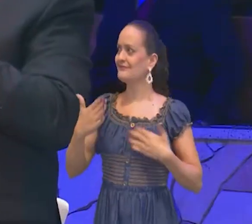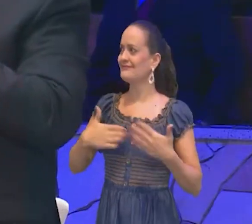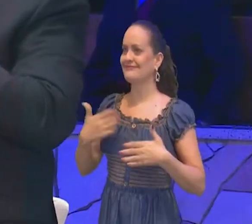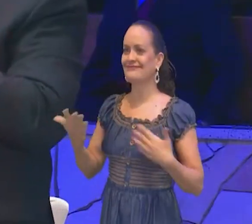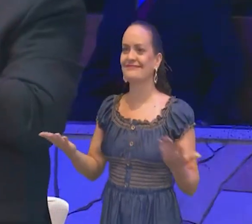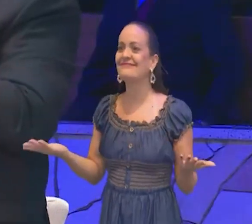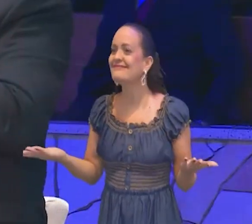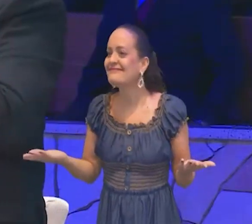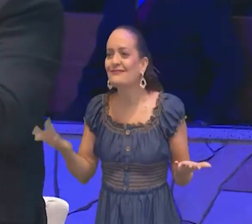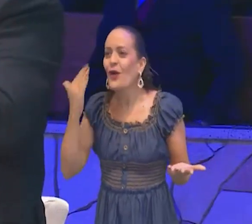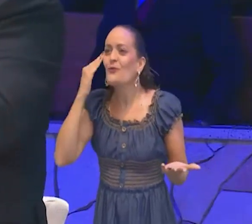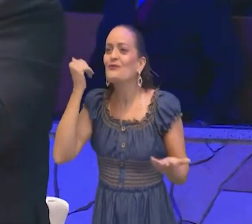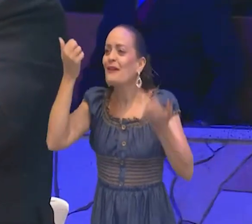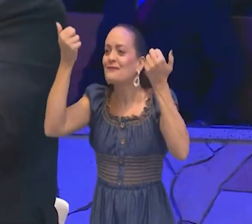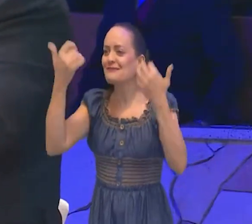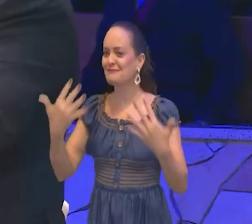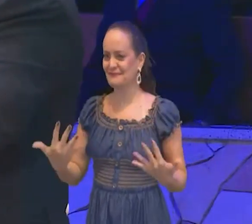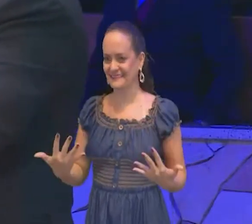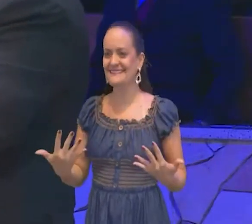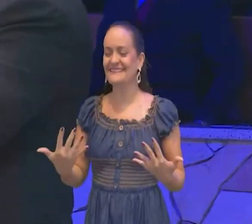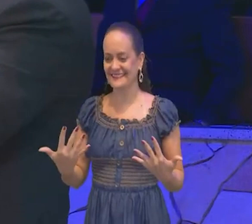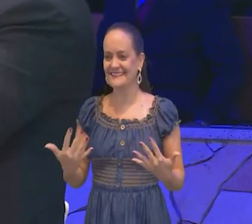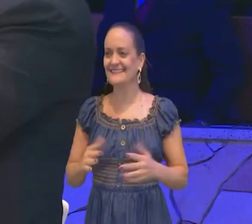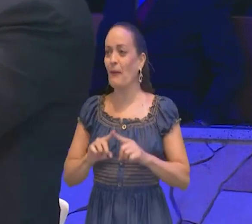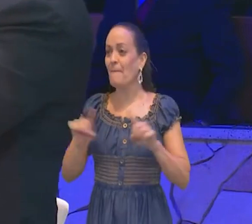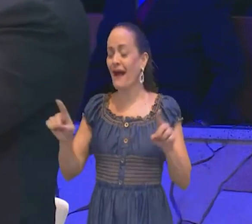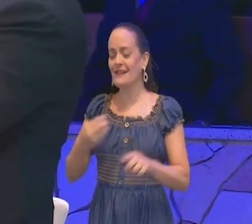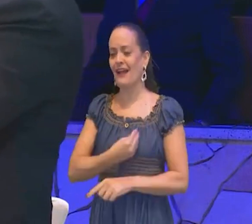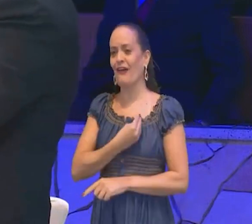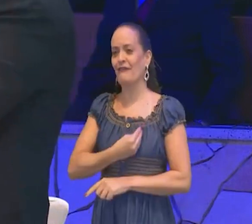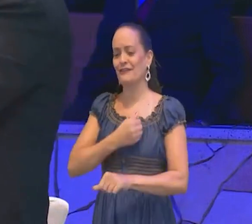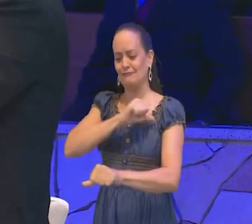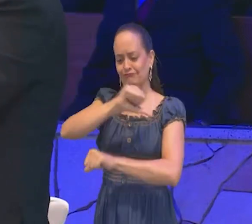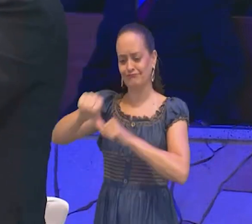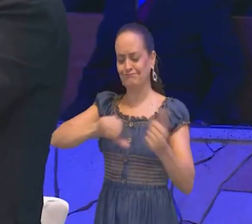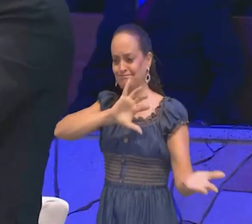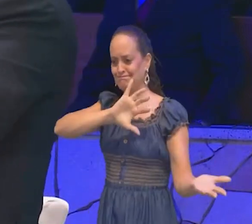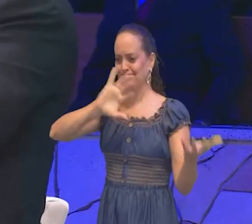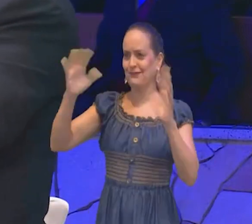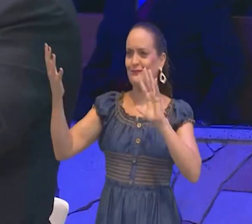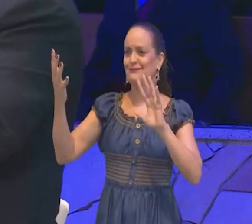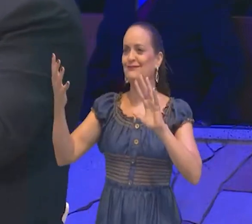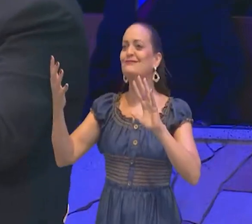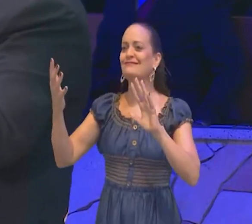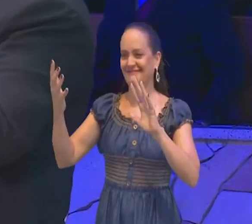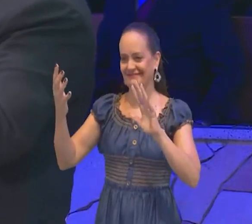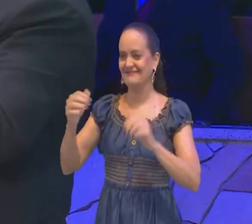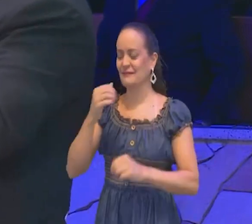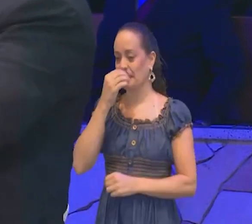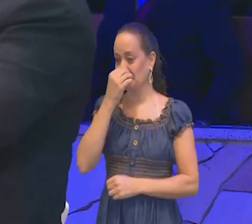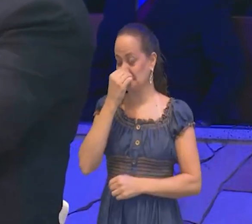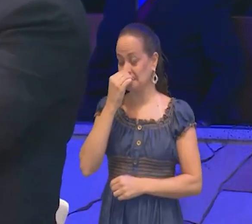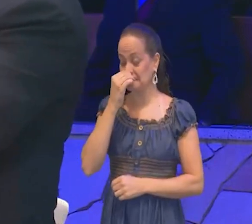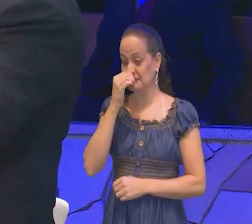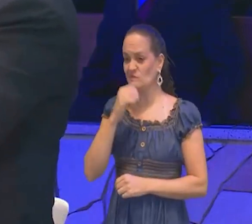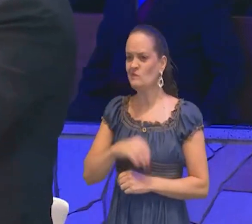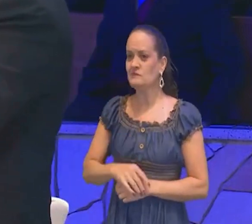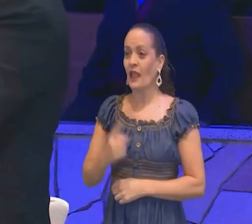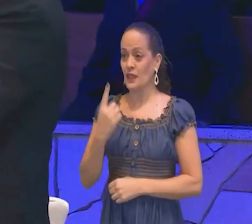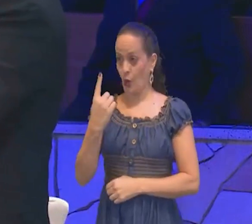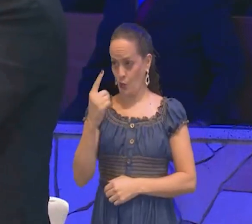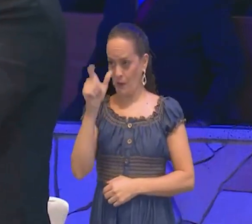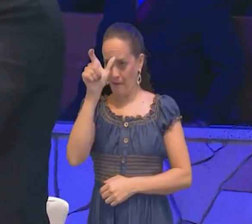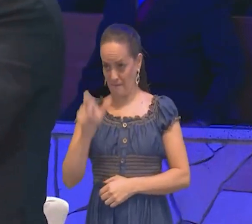esse encontro com Jesus, têm a sua vida maravilhosamente transformada pelo Senhor. Um dos